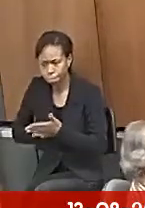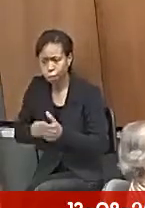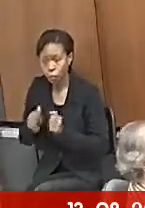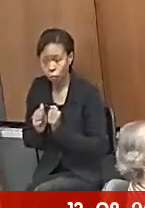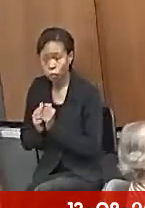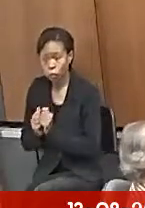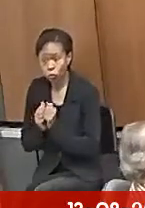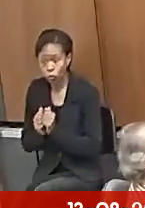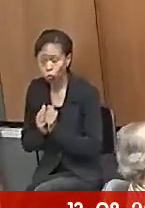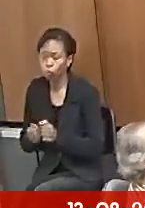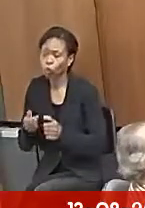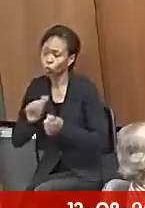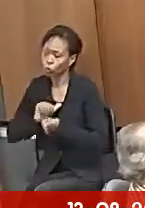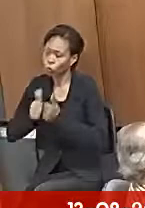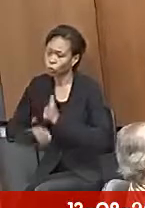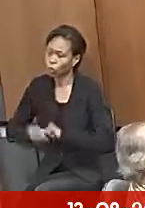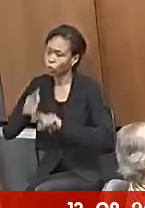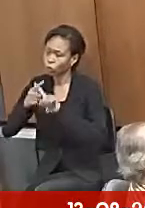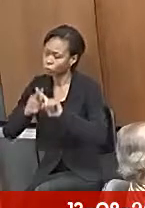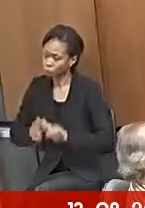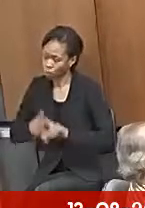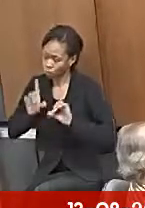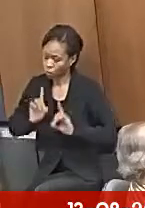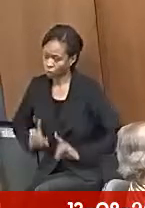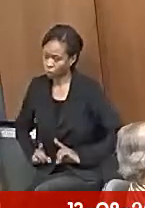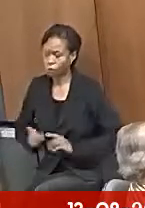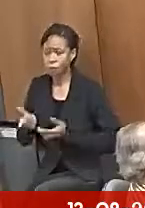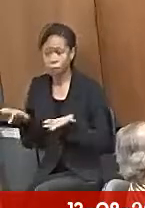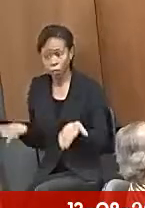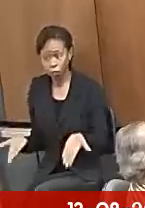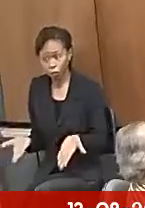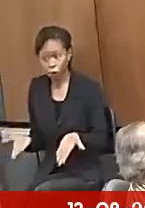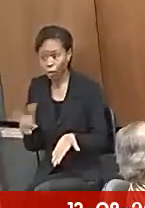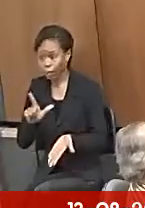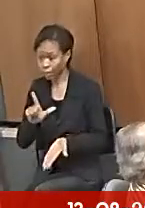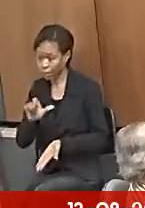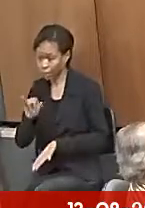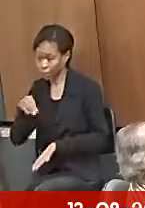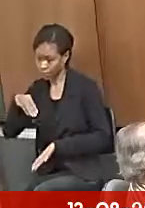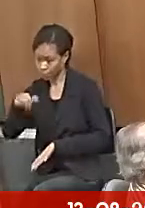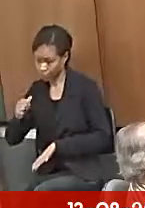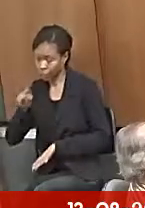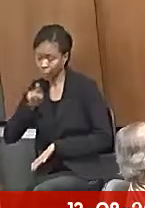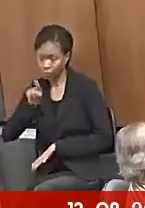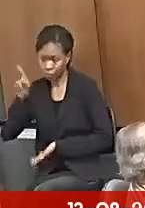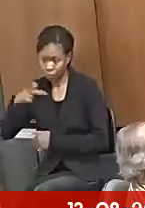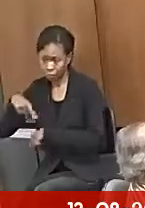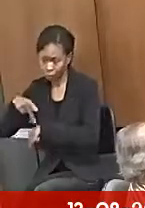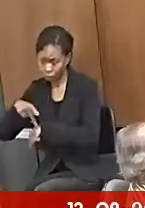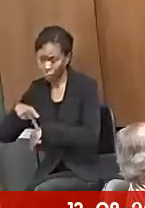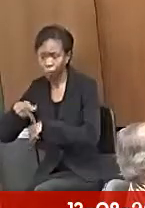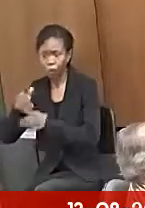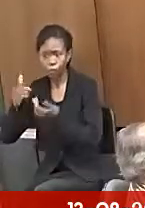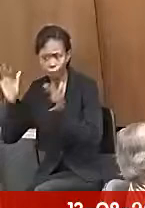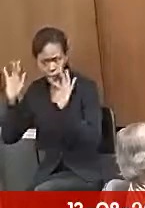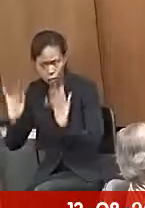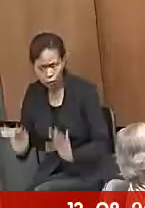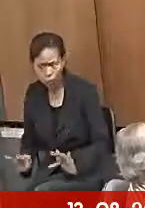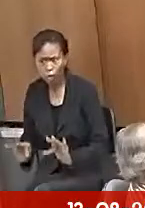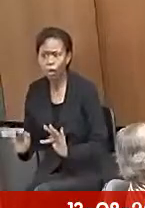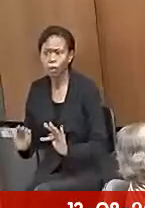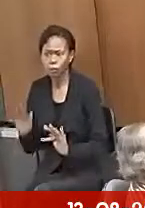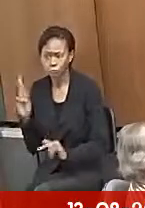esporte paraolímpico seja muito feliz lá na condição agora em lima que está representando o brasil um grande a base